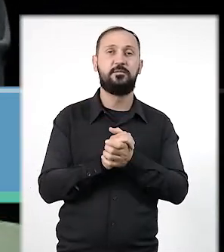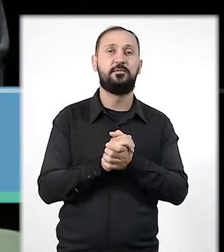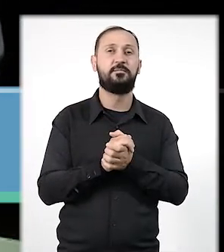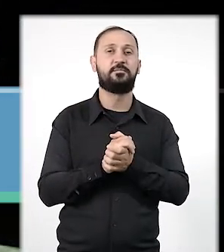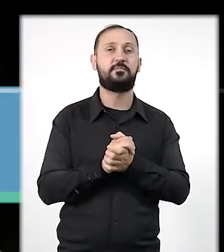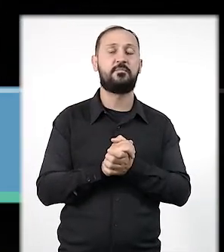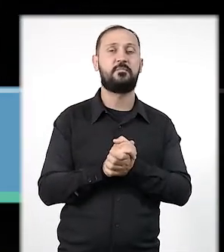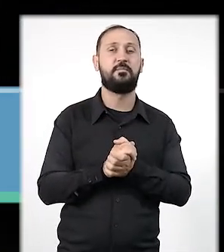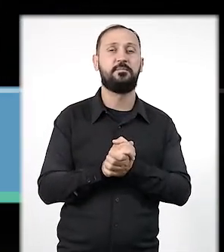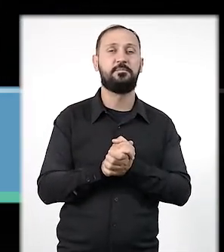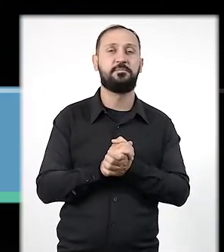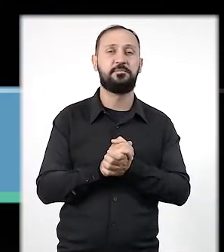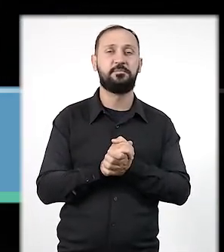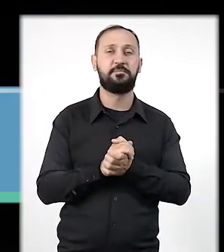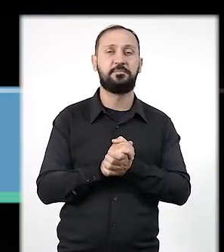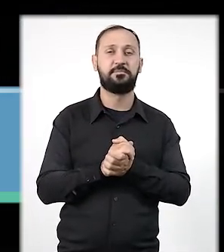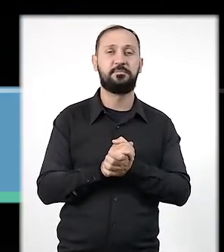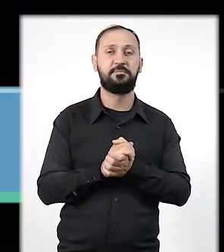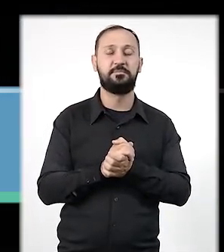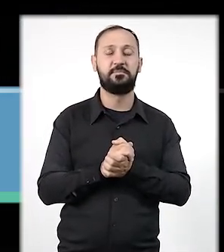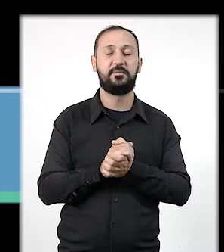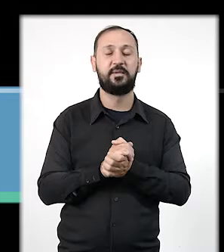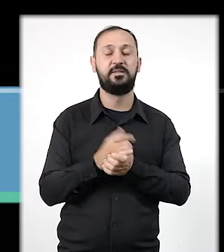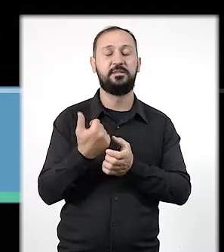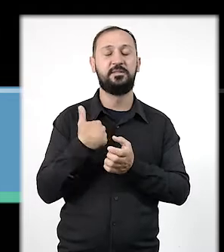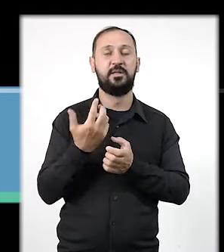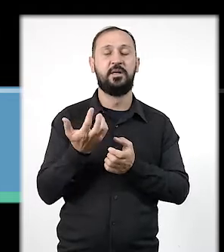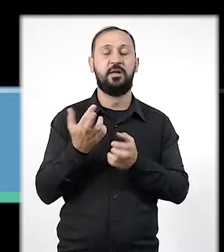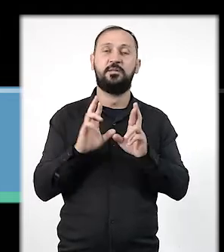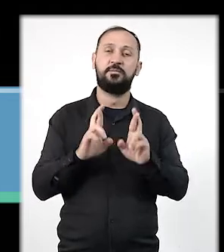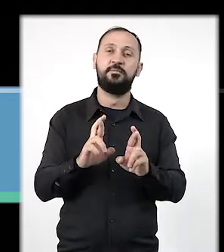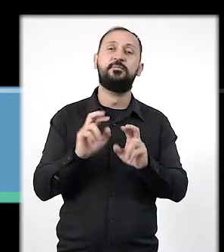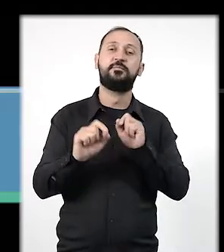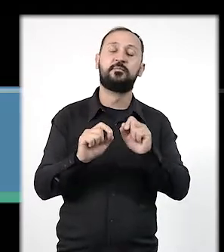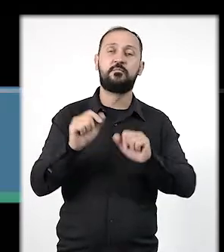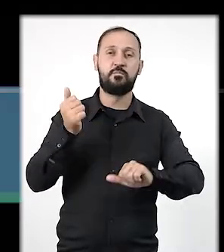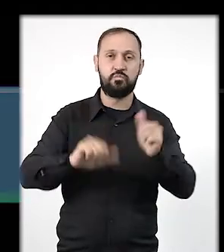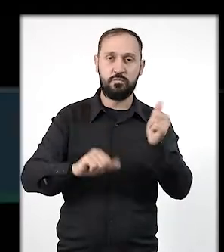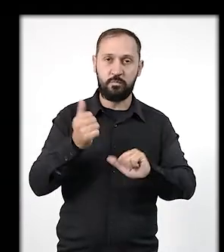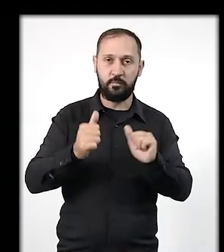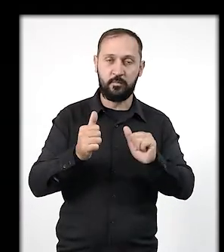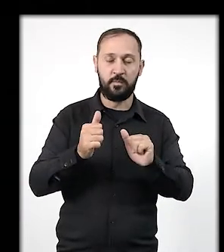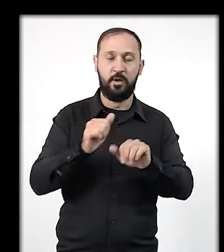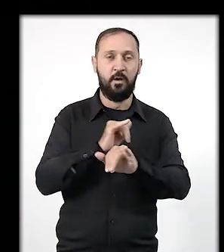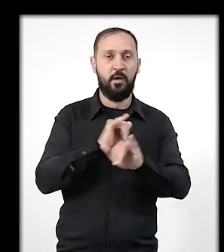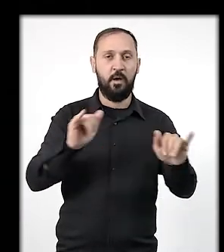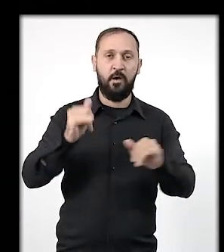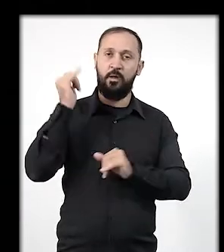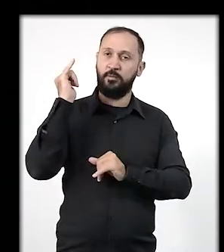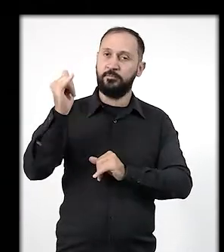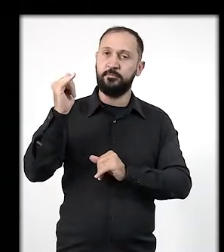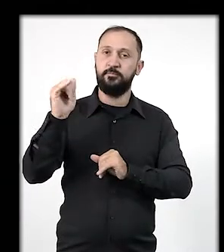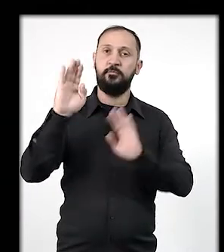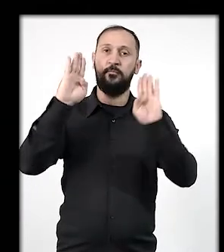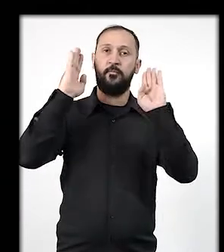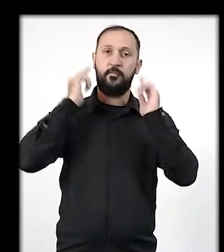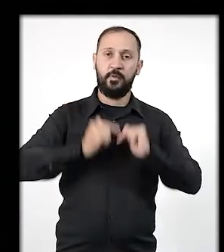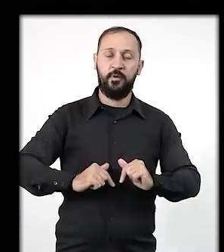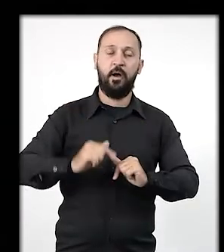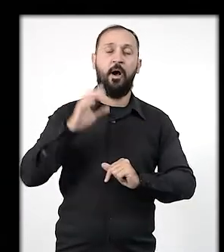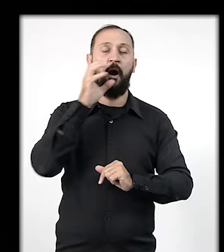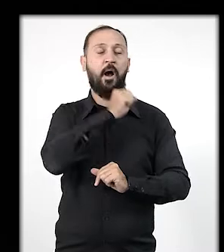hércules, né, em que a gente esperava que a análise desses dados biológicos ela fosse